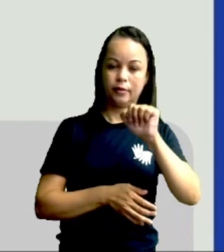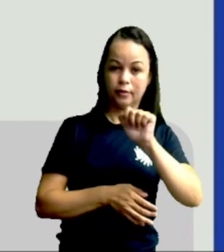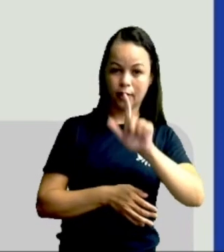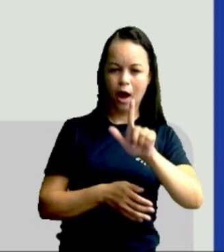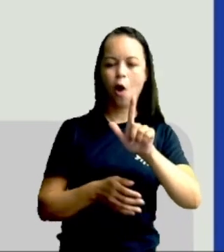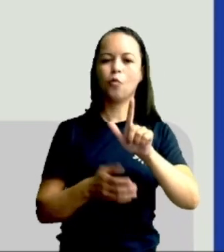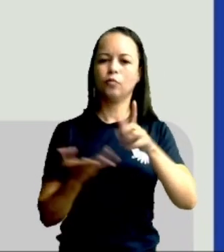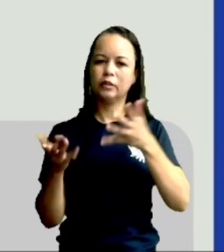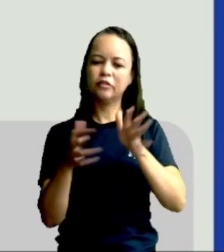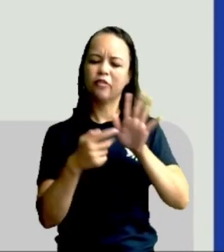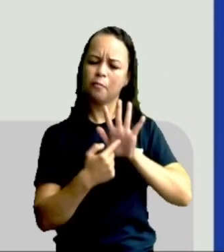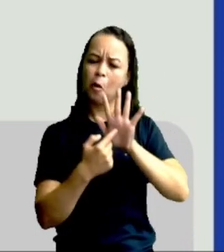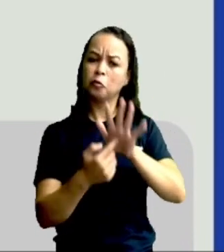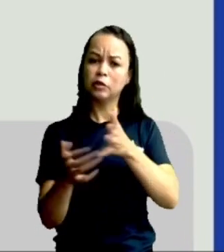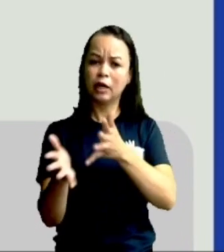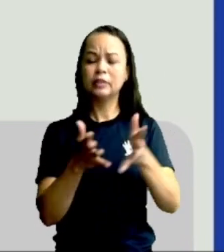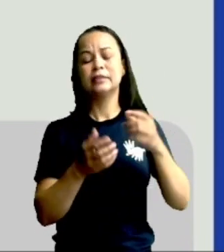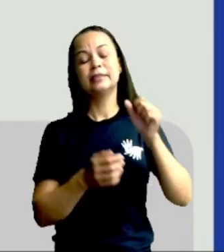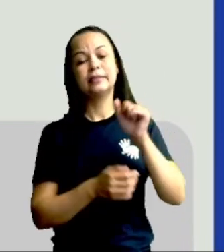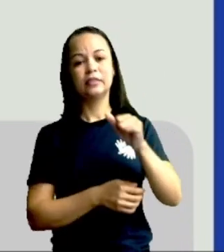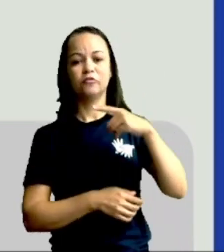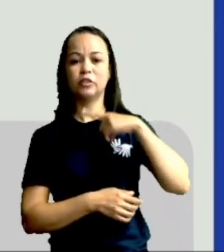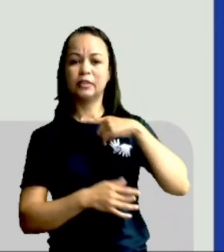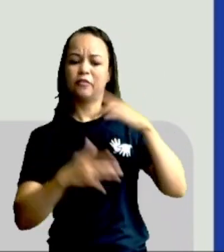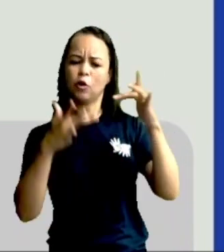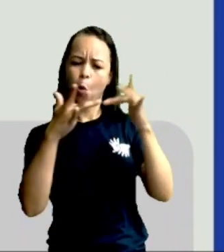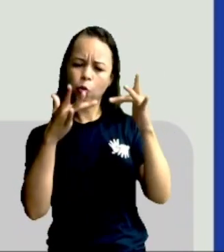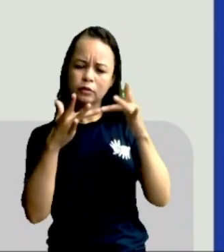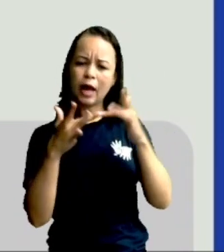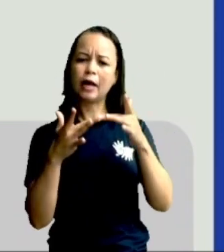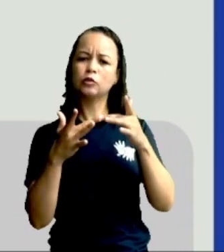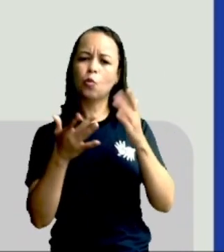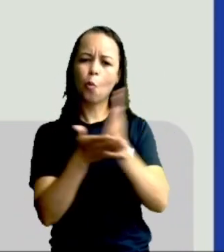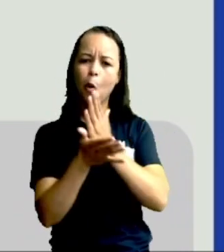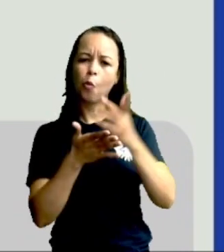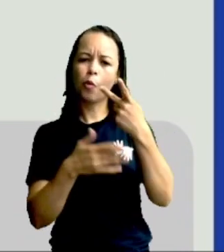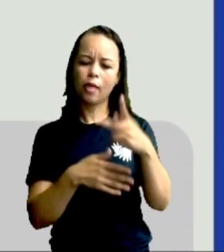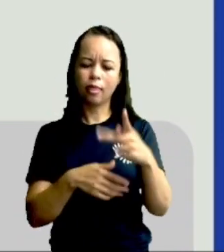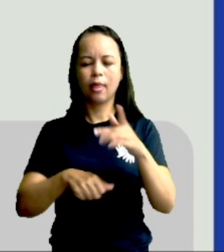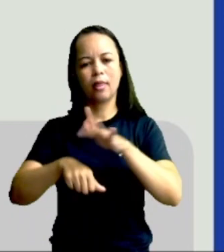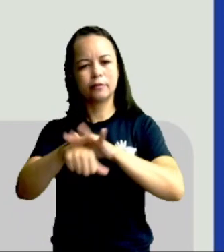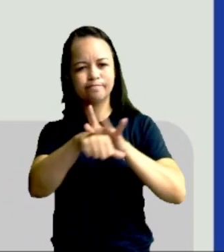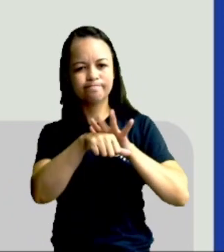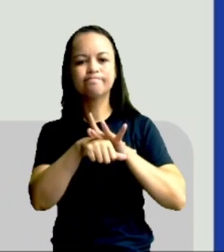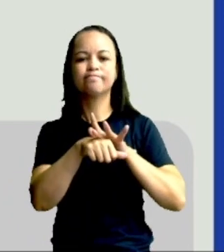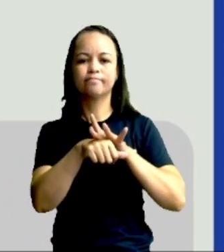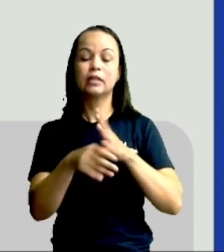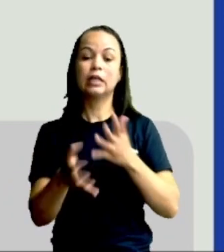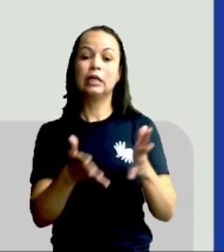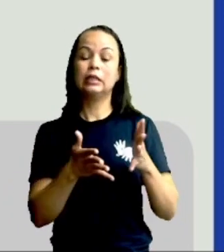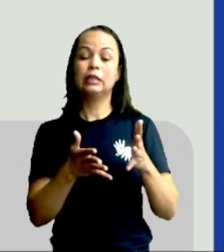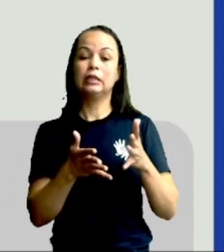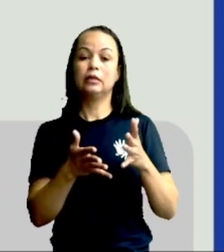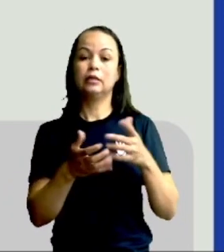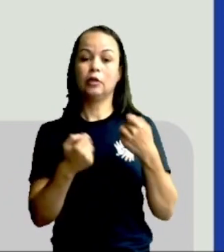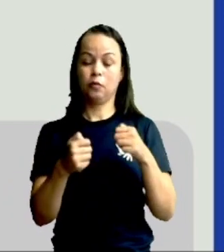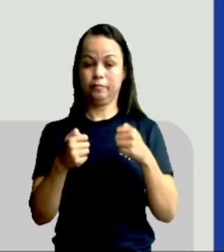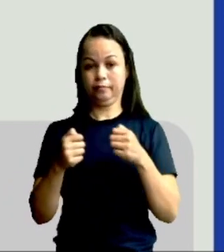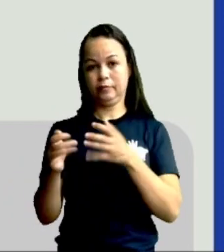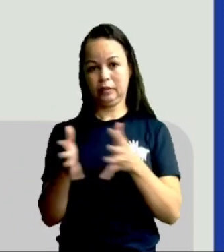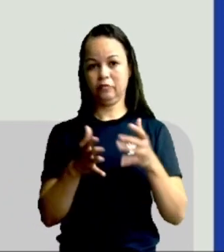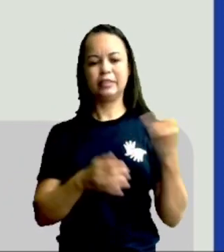trazer evidências se você teve ou não contato com algumas dessas doenças. E, com certeza, precocemente, vai